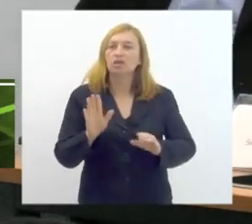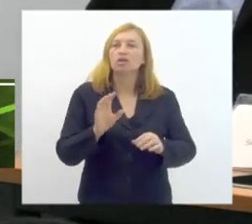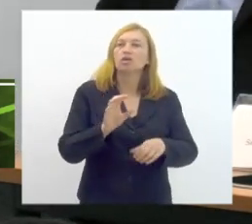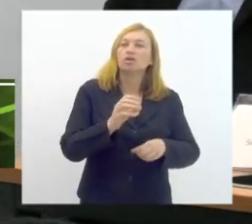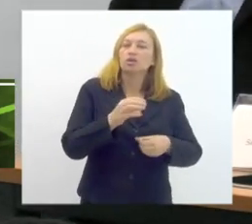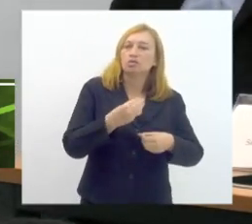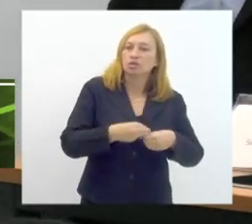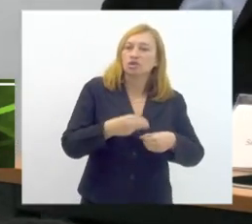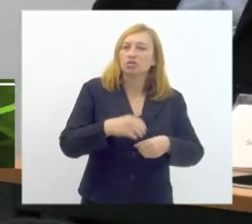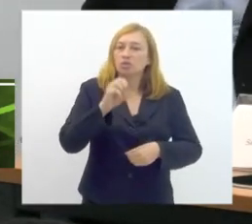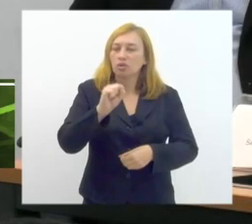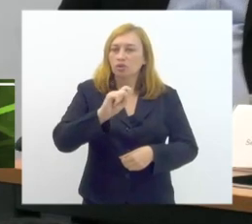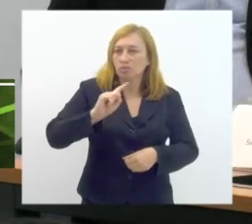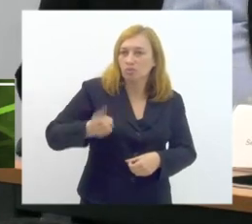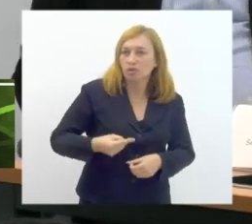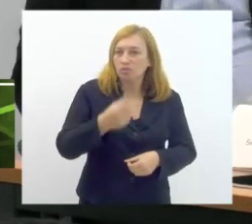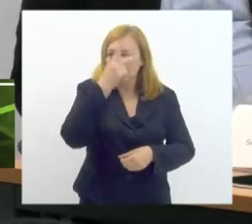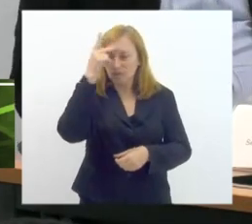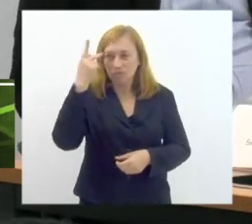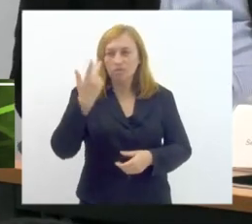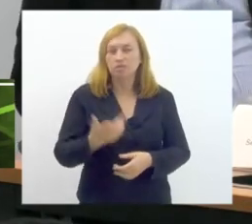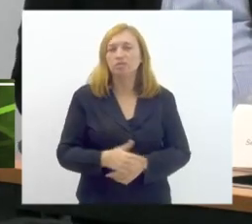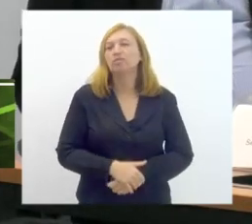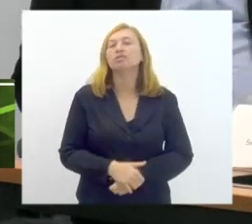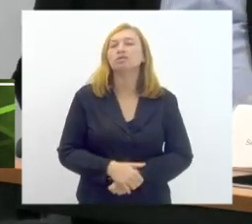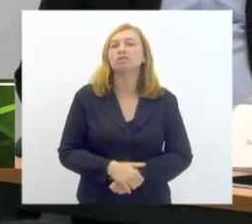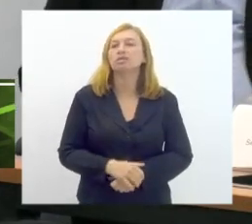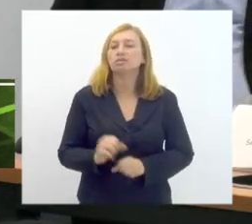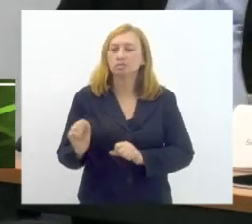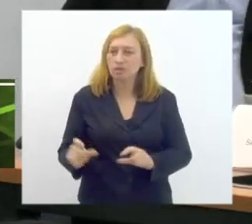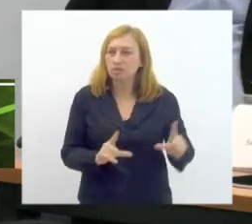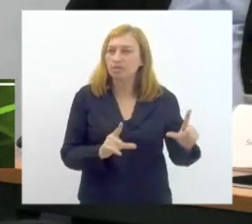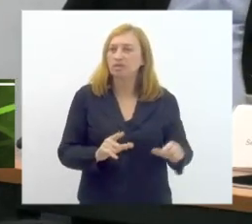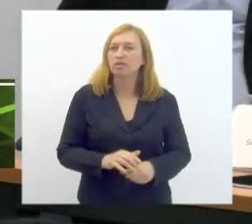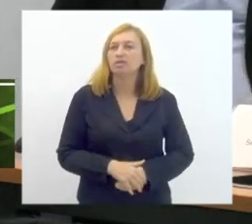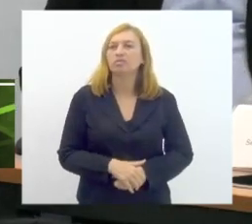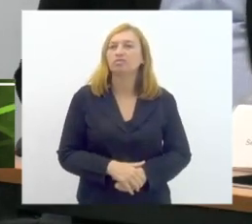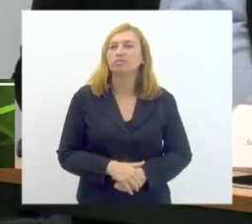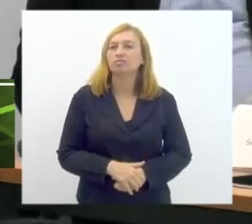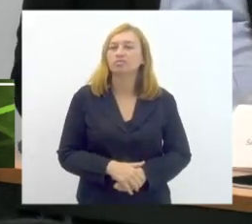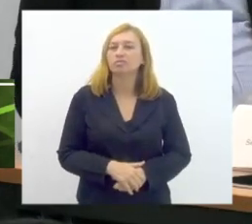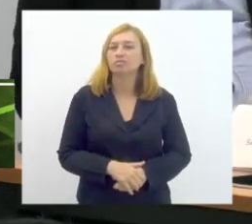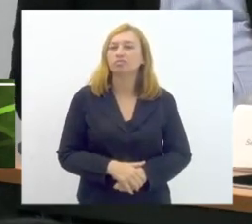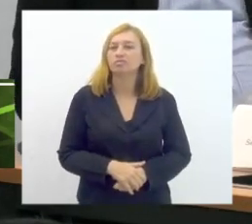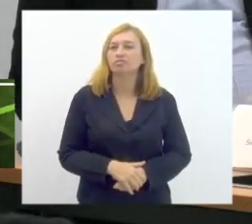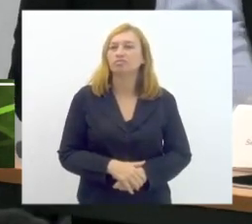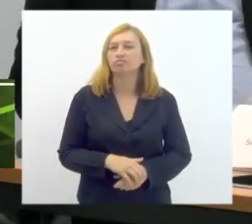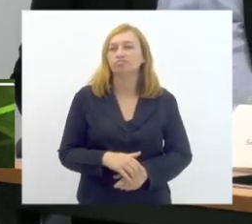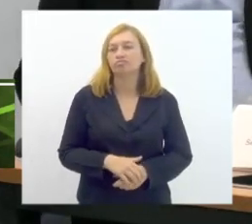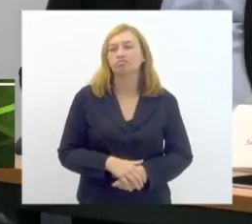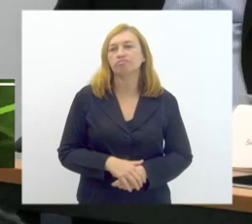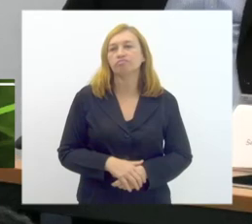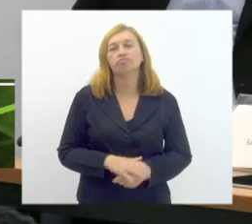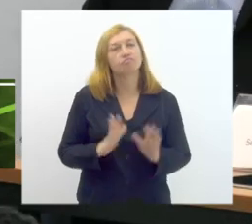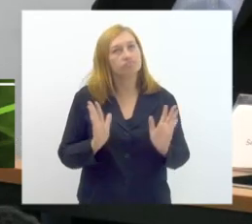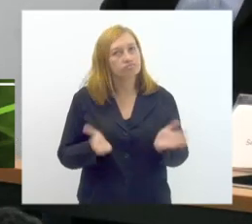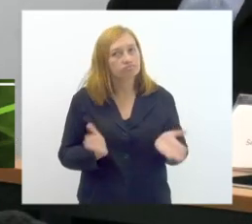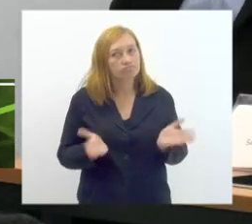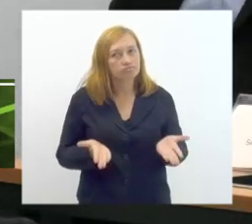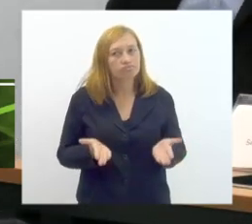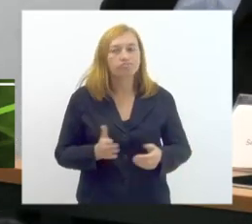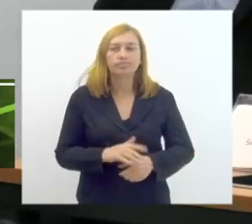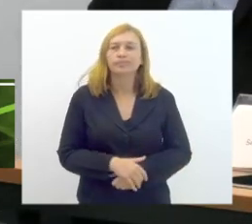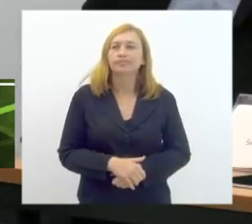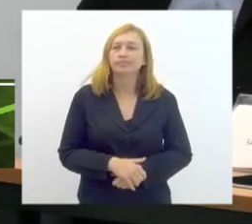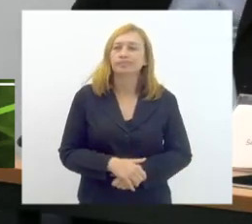caso do menor município da nossa região, que é Rio das Flores. Pode passar, por gentileza. E aí eu não teria como destacar, hoje,